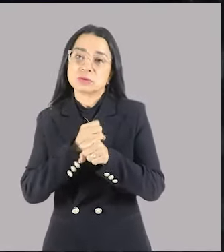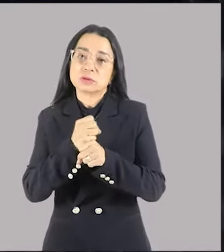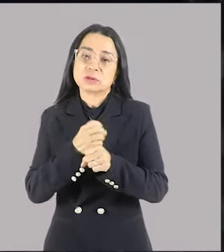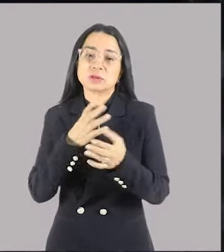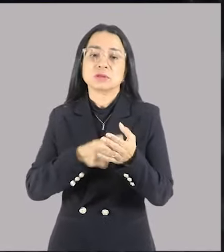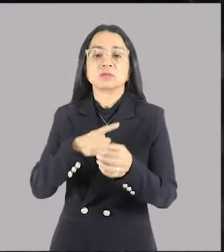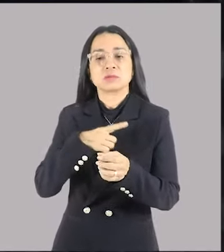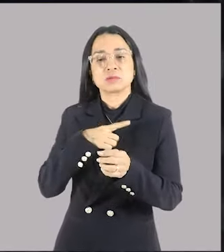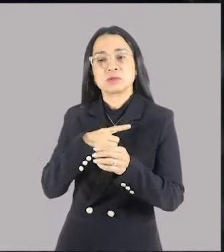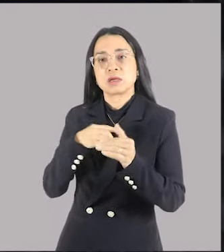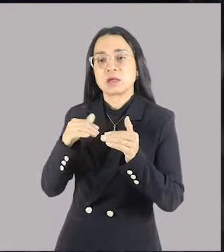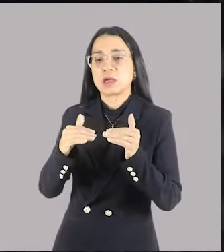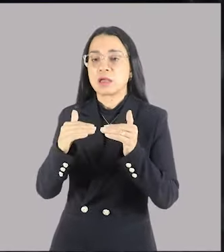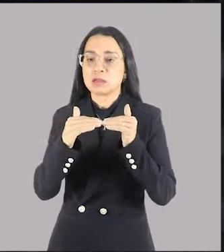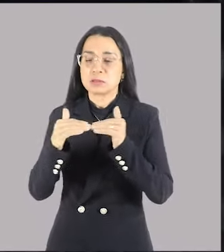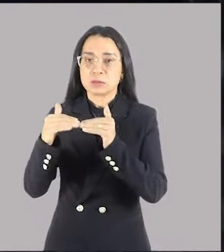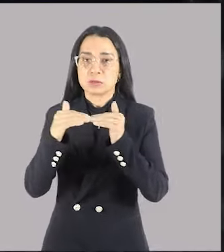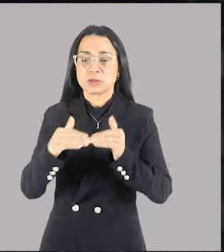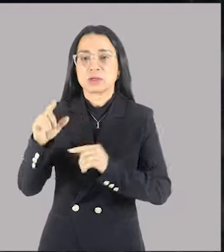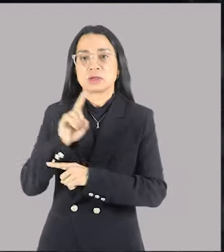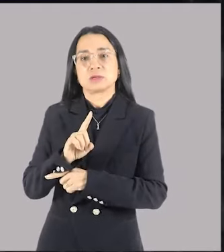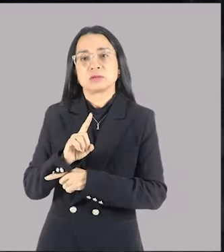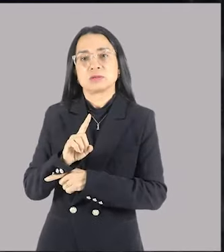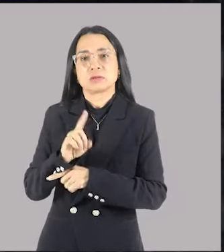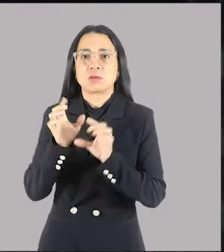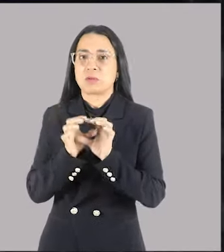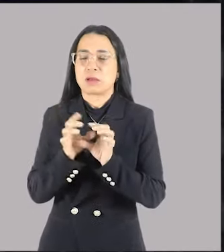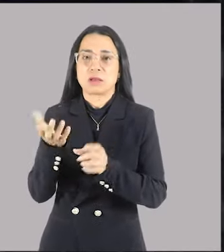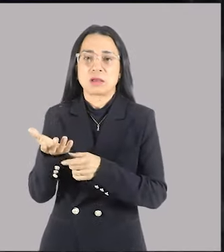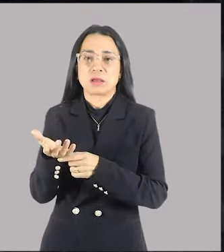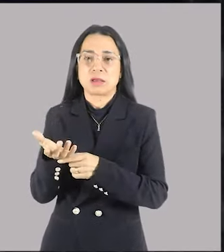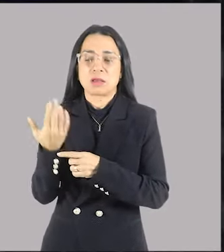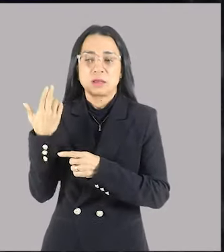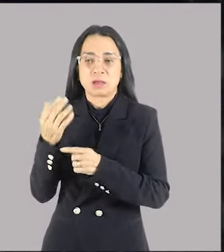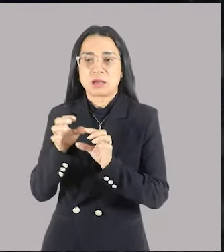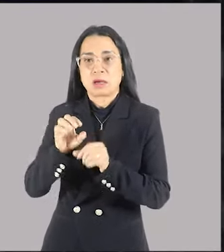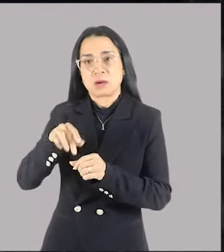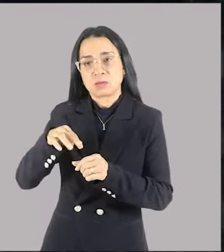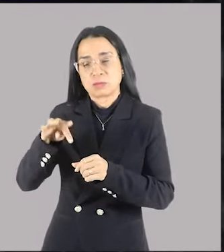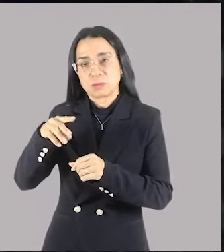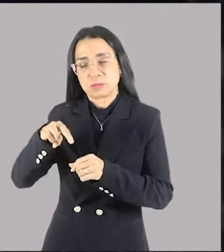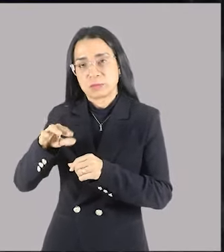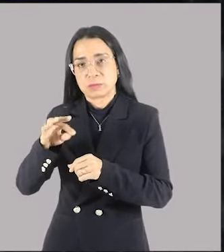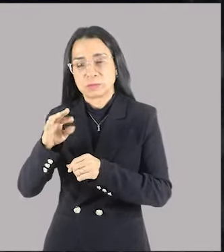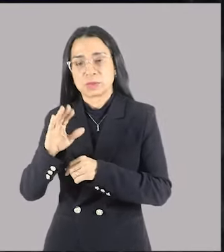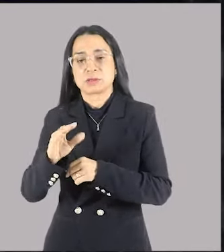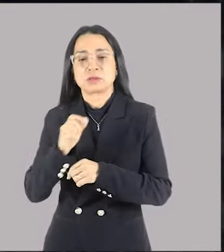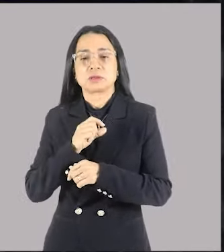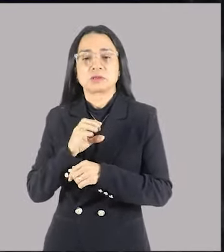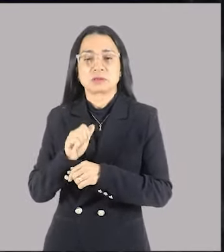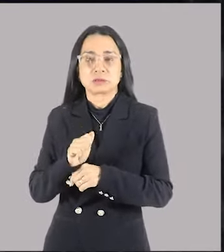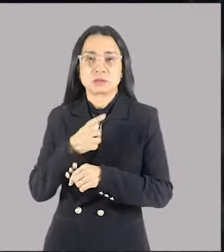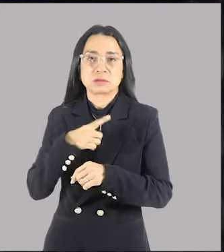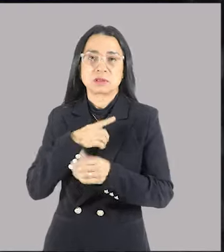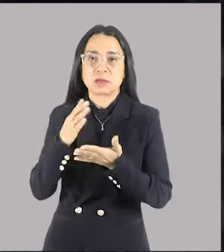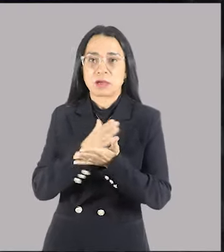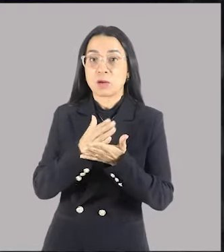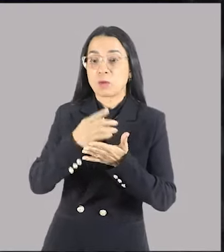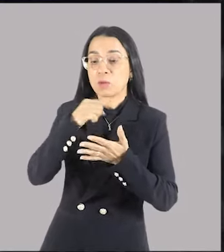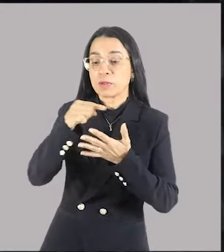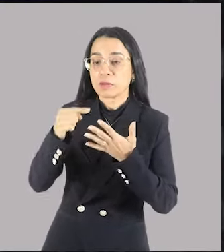adquirirão estabilidade no entanto essa estabilidade não é automática essa estabilidade Ela precisa passar por algumas etapas que nós vamos observar no